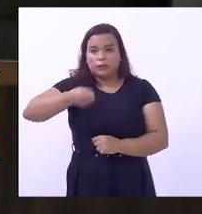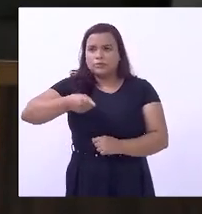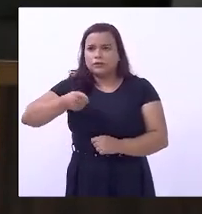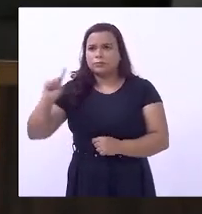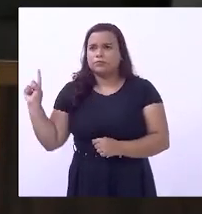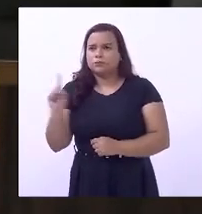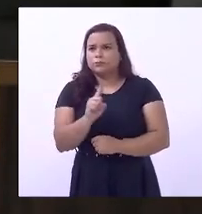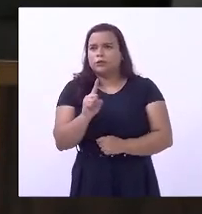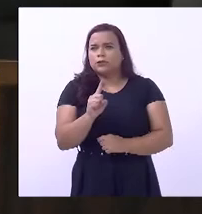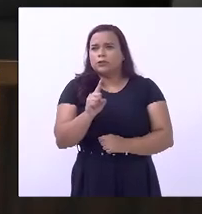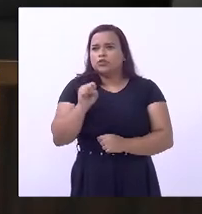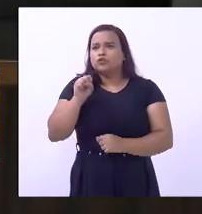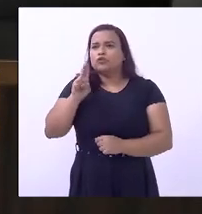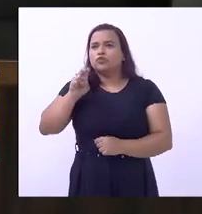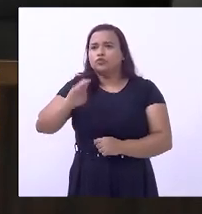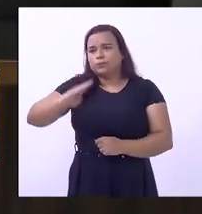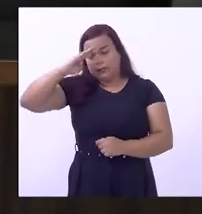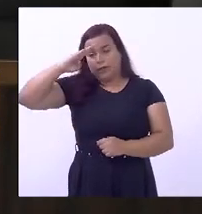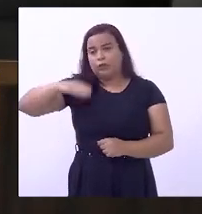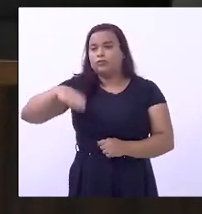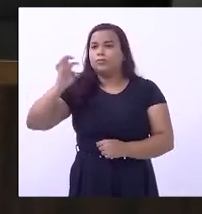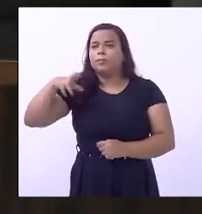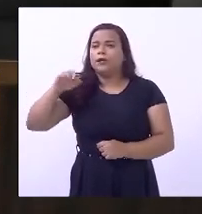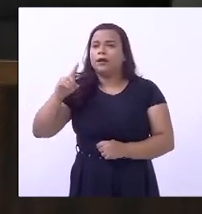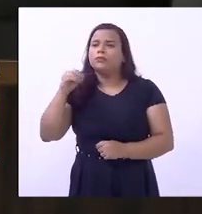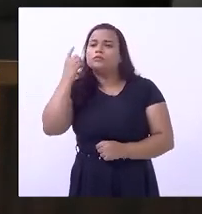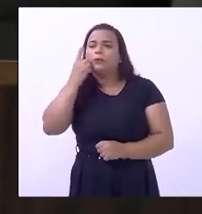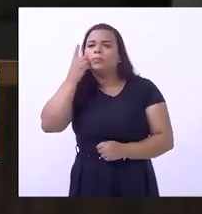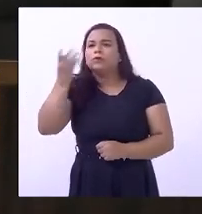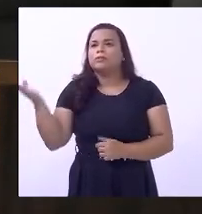Deputado Subtenente Bernardo.